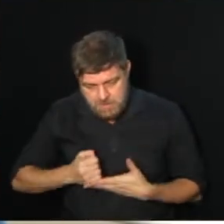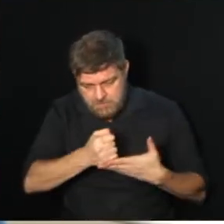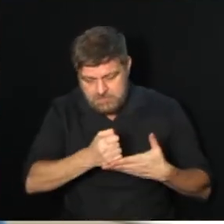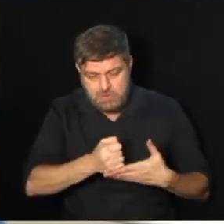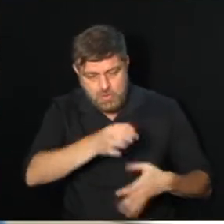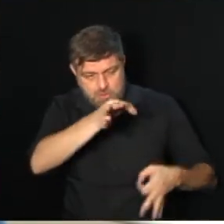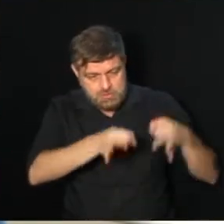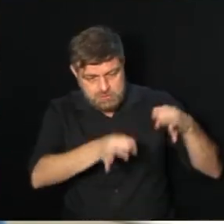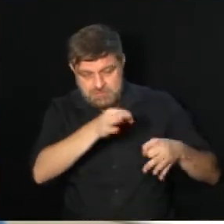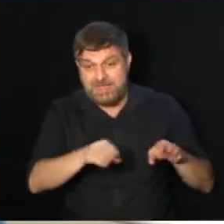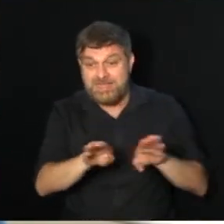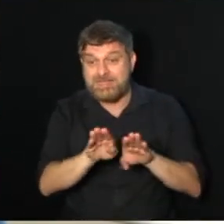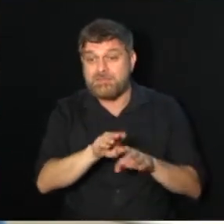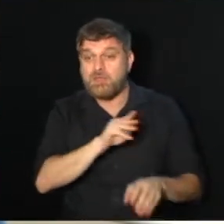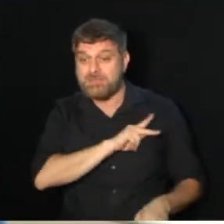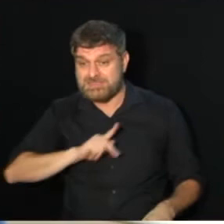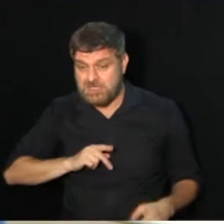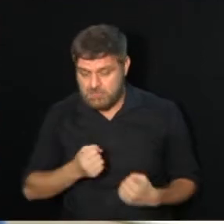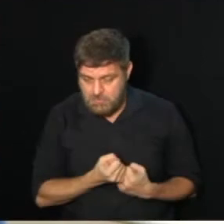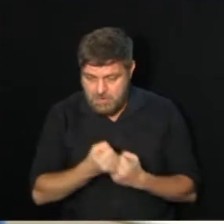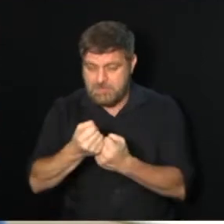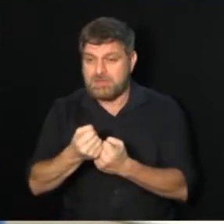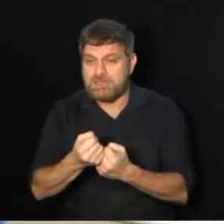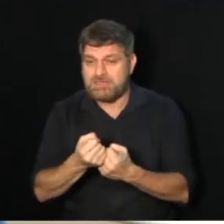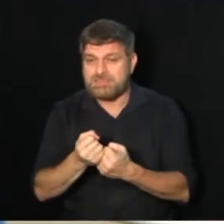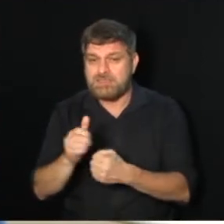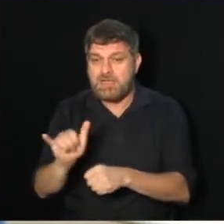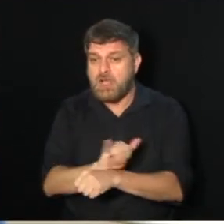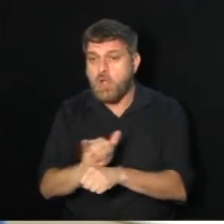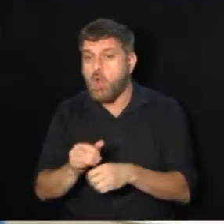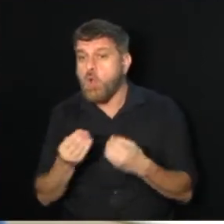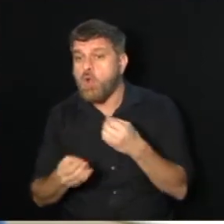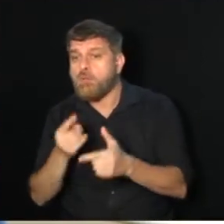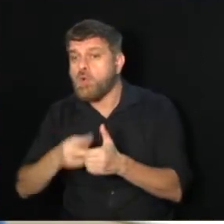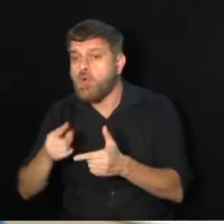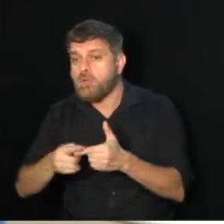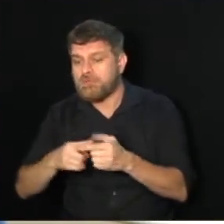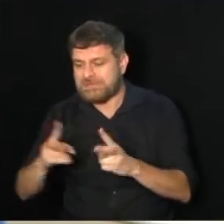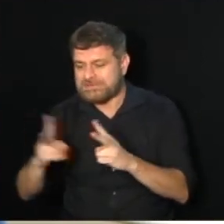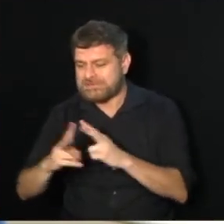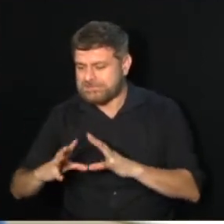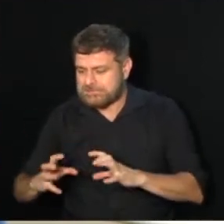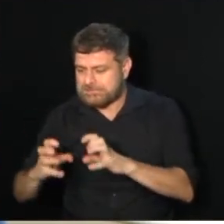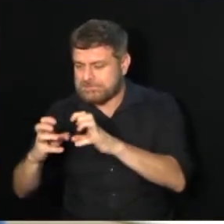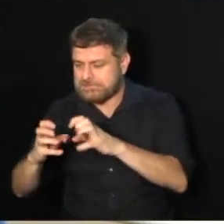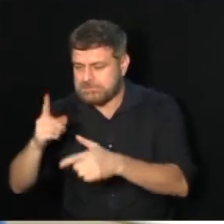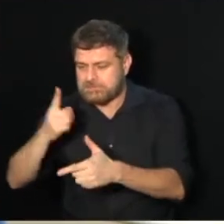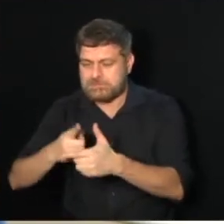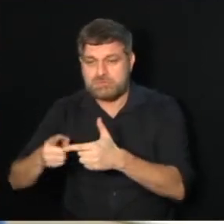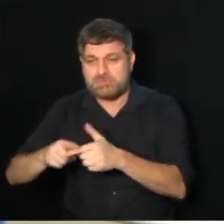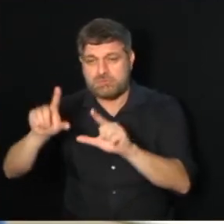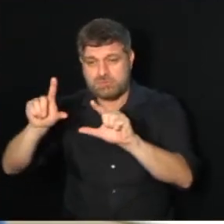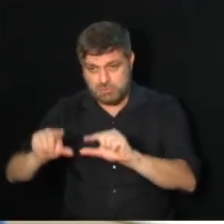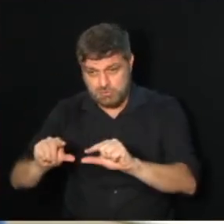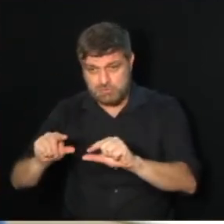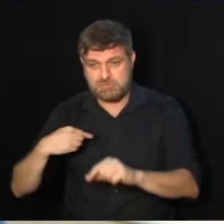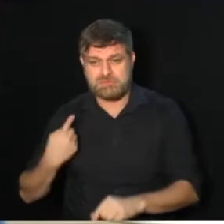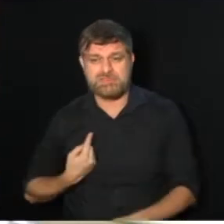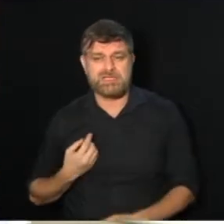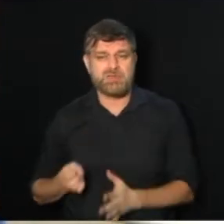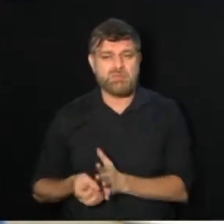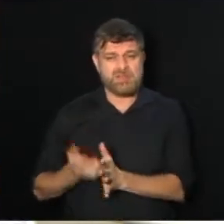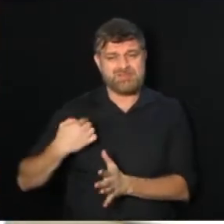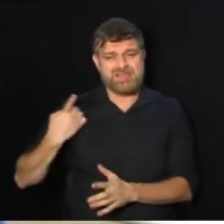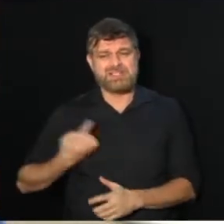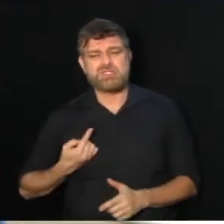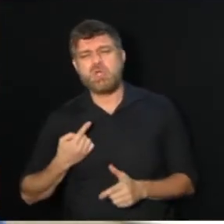Judiciário e do Ministério Público, criar a possibilidade de resolver o problema do conflito. Ou seja, nós temos, às vezes, um